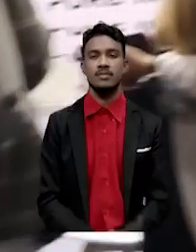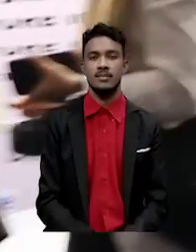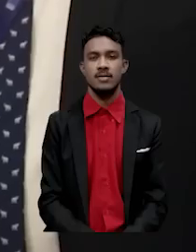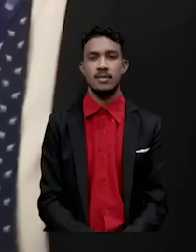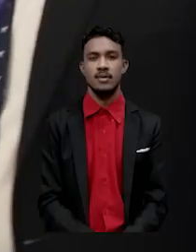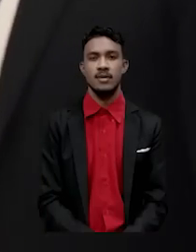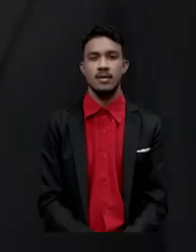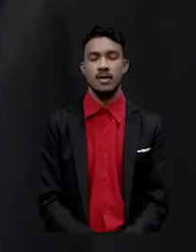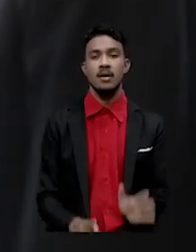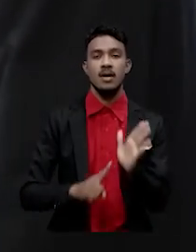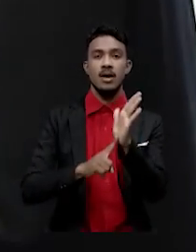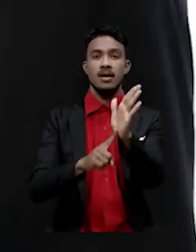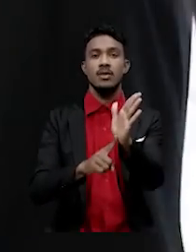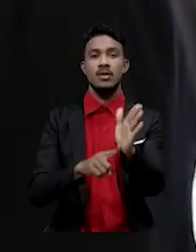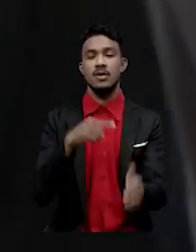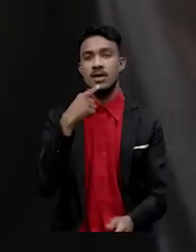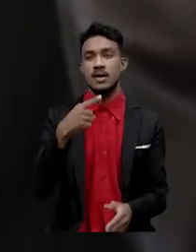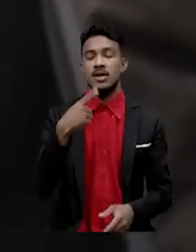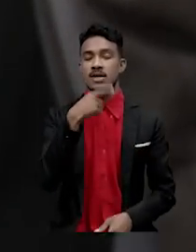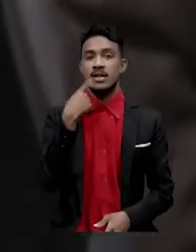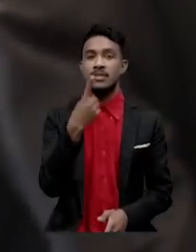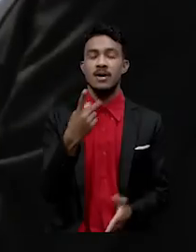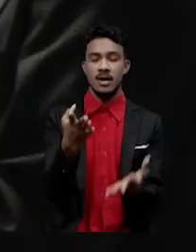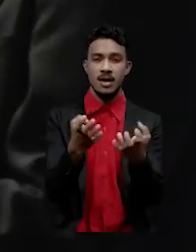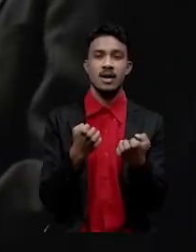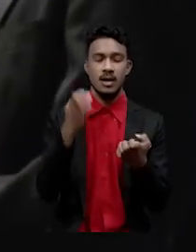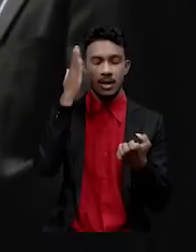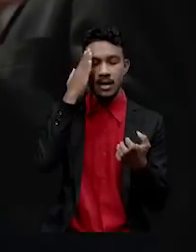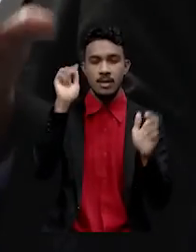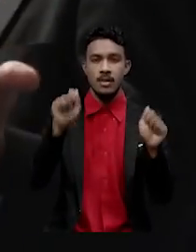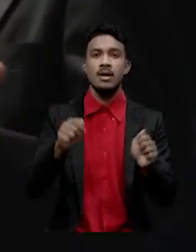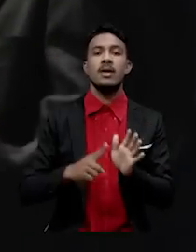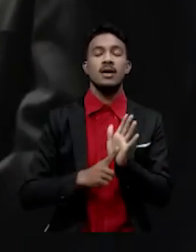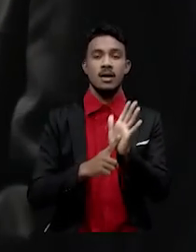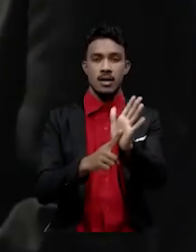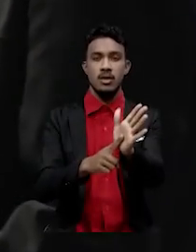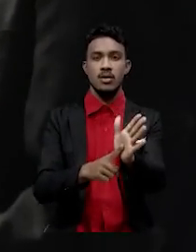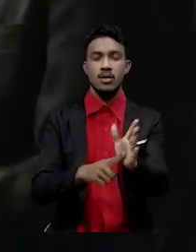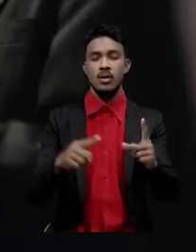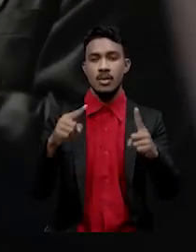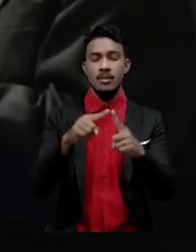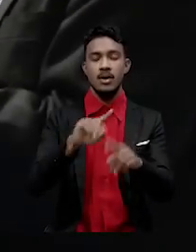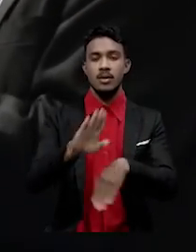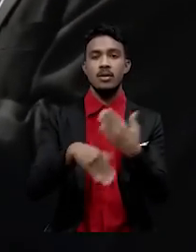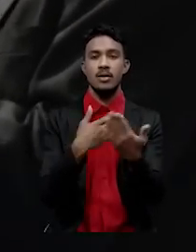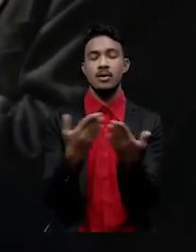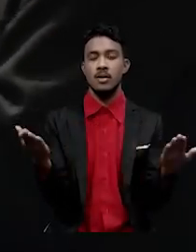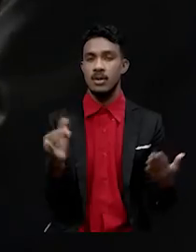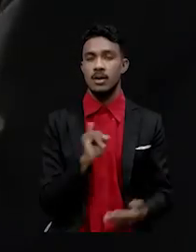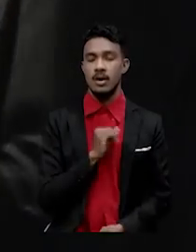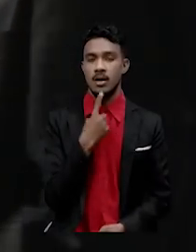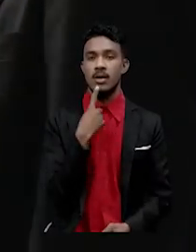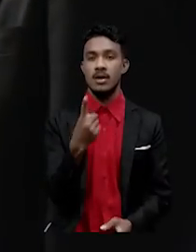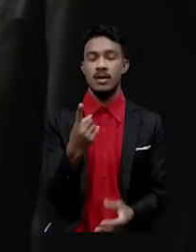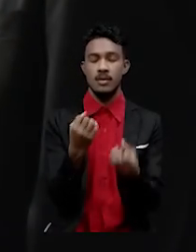Curia tudo, sema que cara que tem então, bela tudo. Ba áreas que não beu em Altimene, barra do